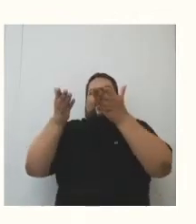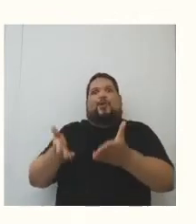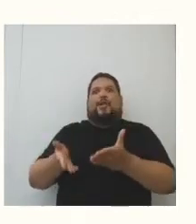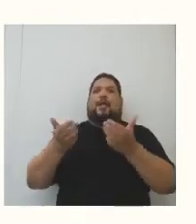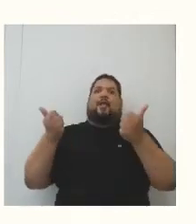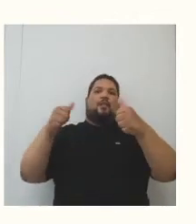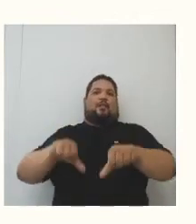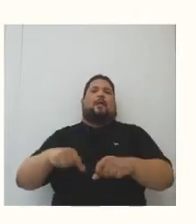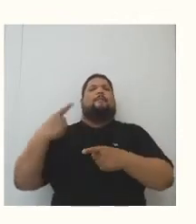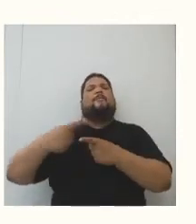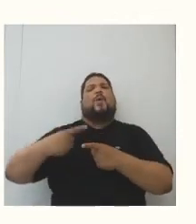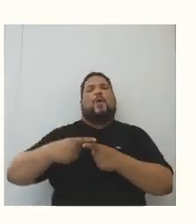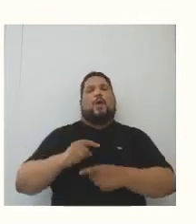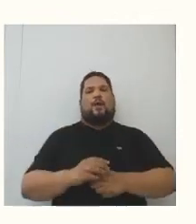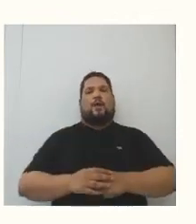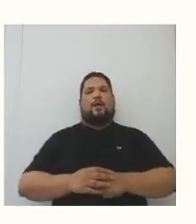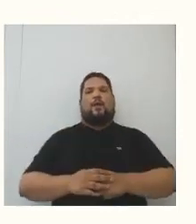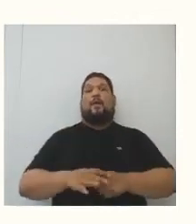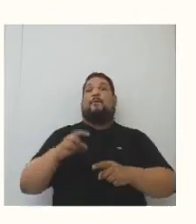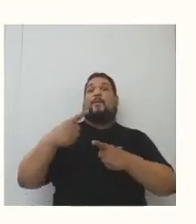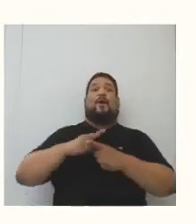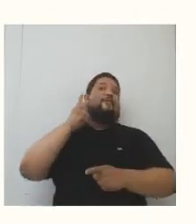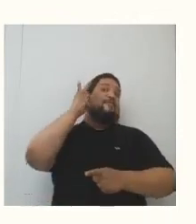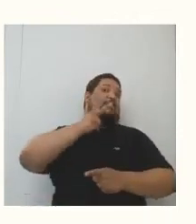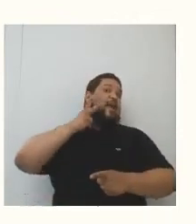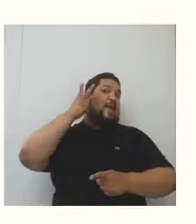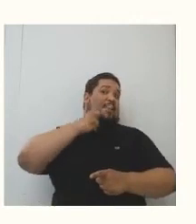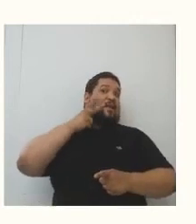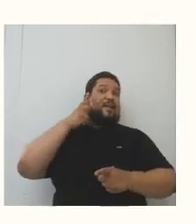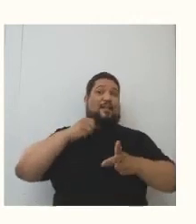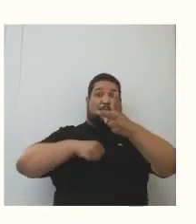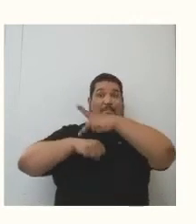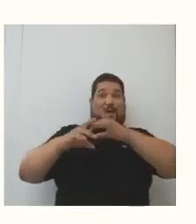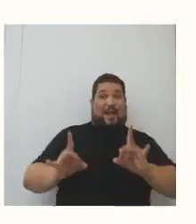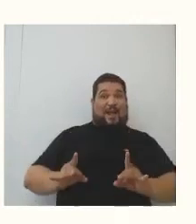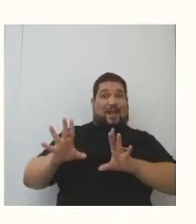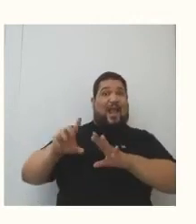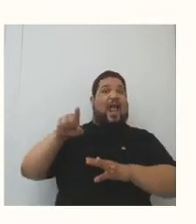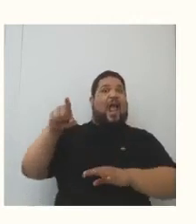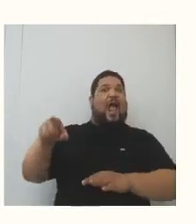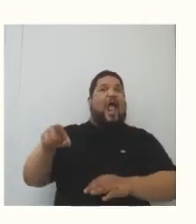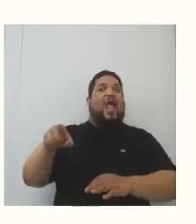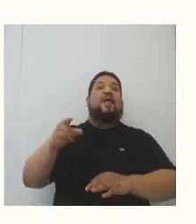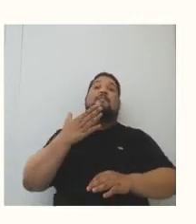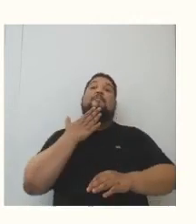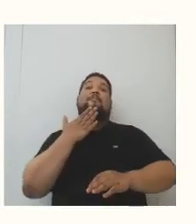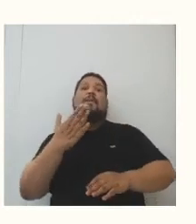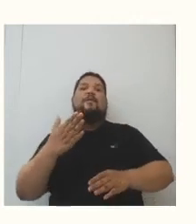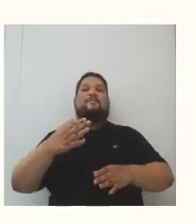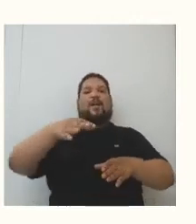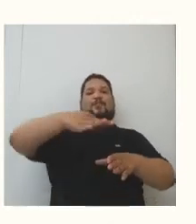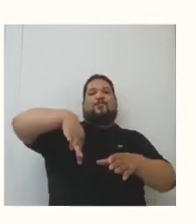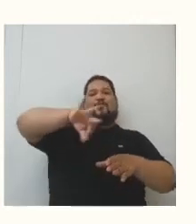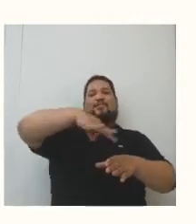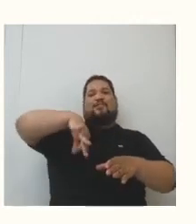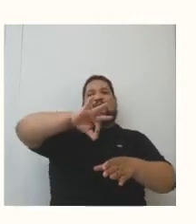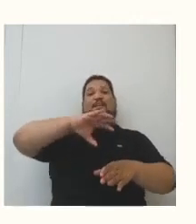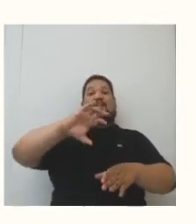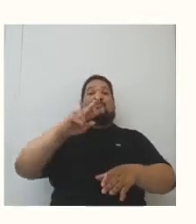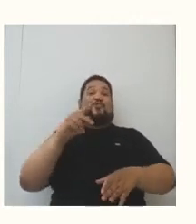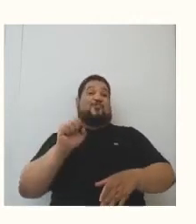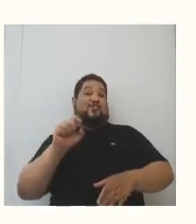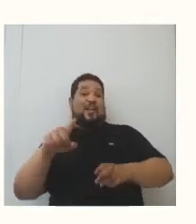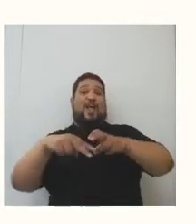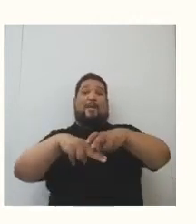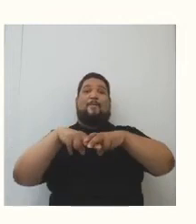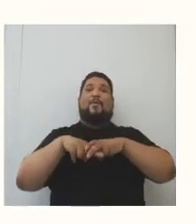economicamente. E por quê, gente? Porque estava vendendo vinho para um país que tinha o hábito de tomar chá. Então, nós vamos ter